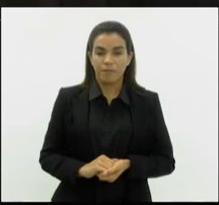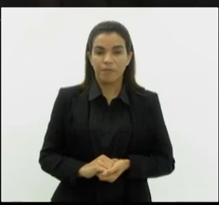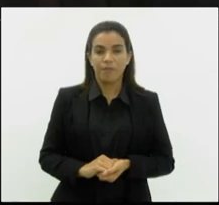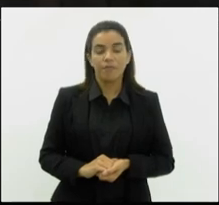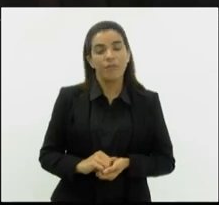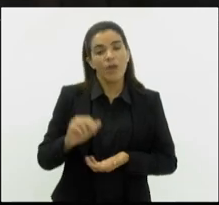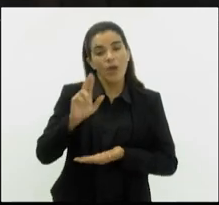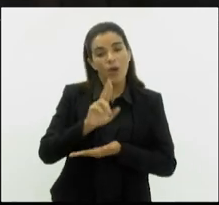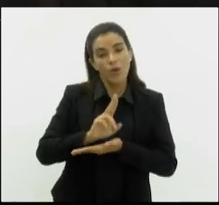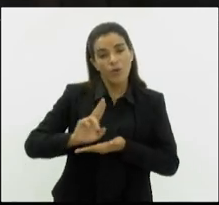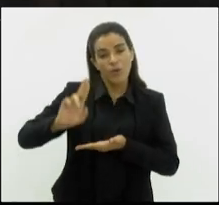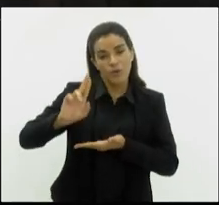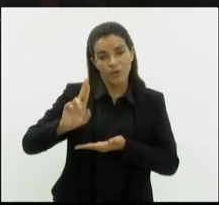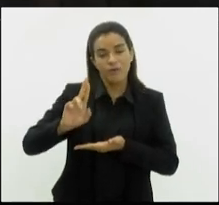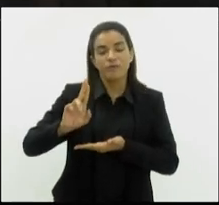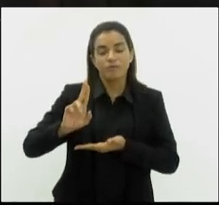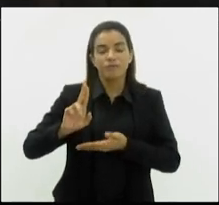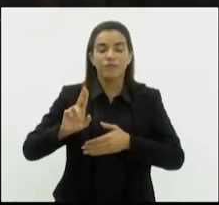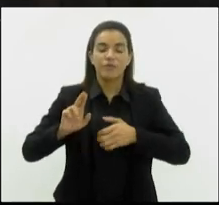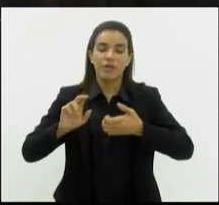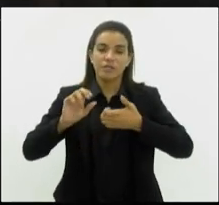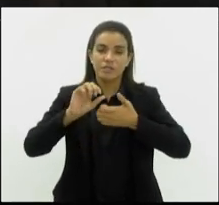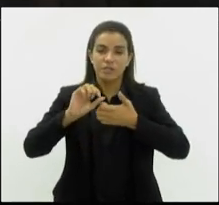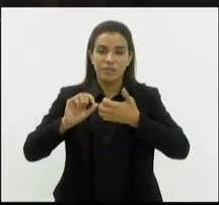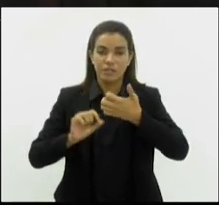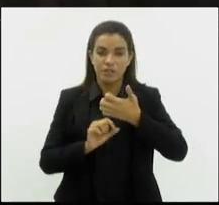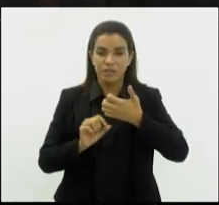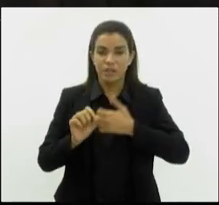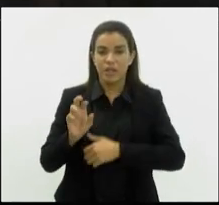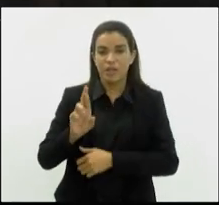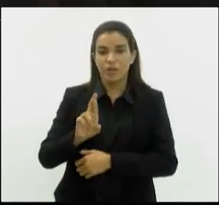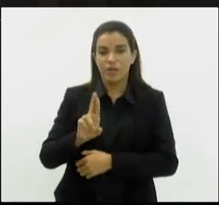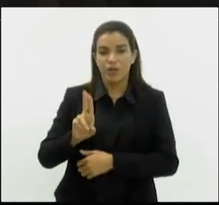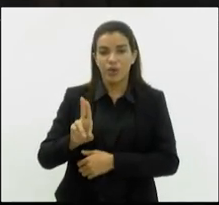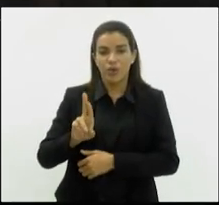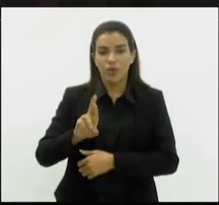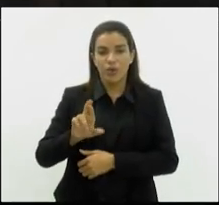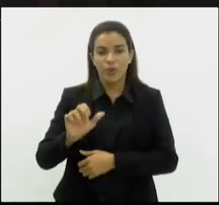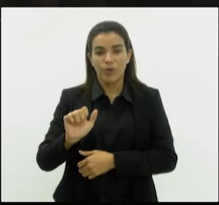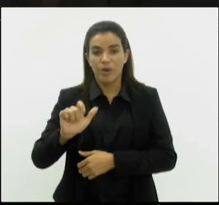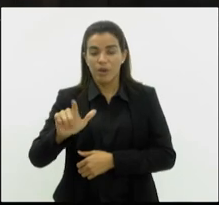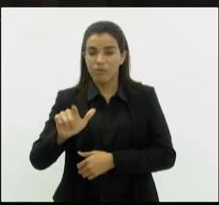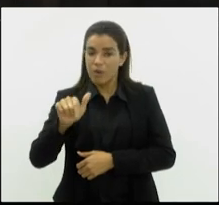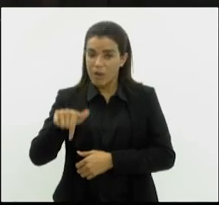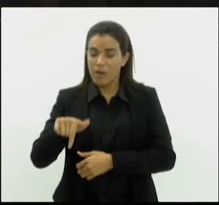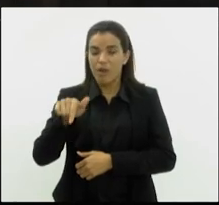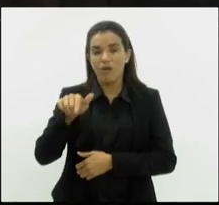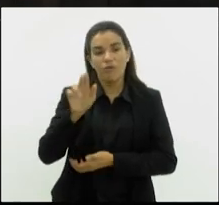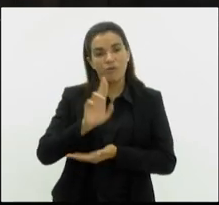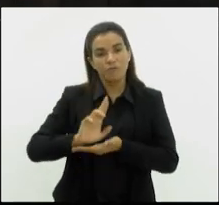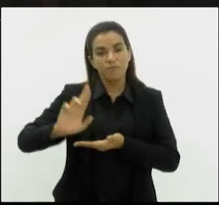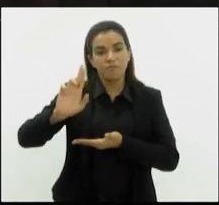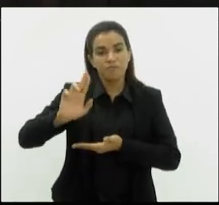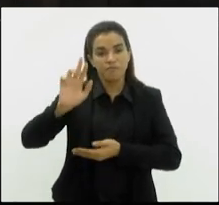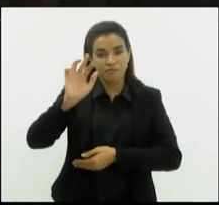Universidade Rural é uma universidade federal.